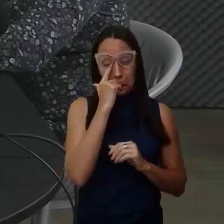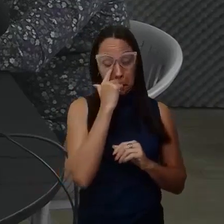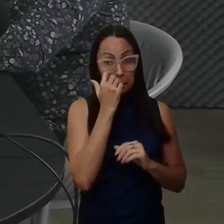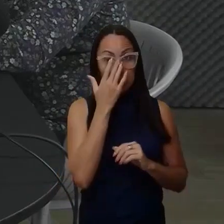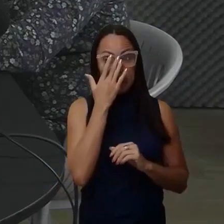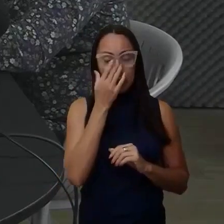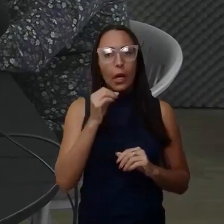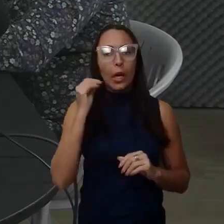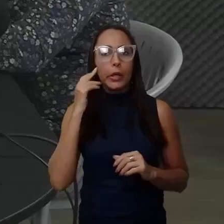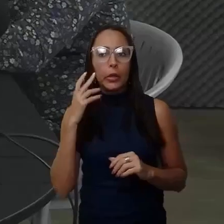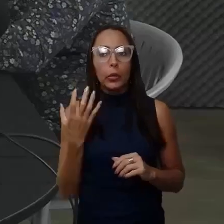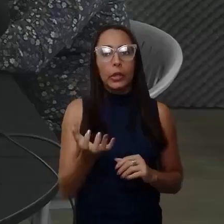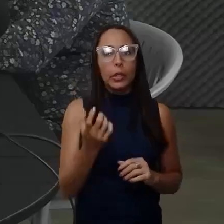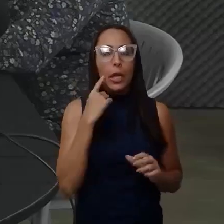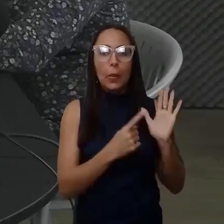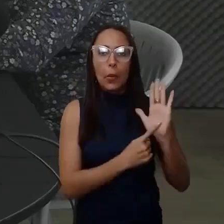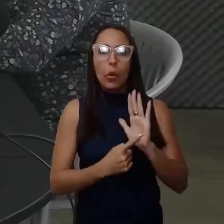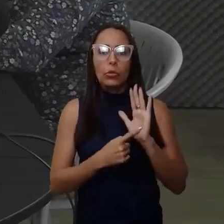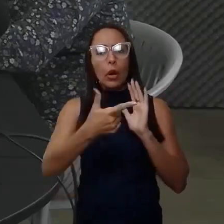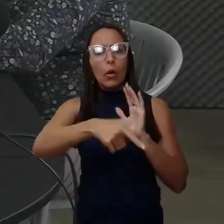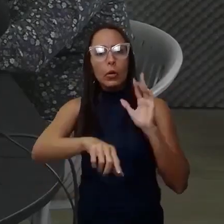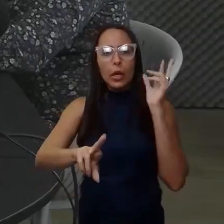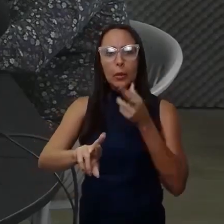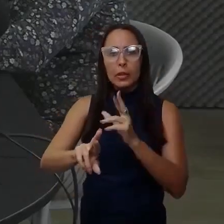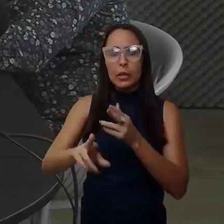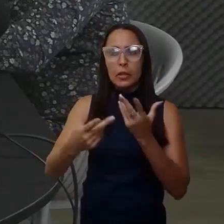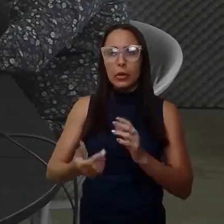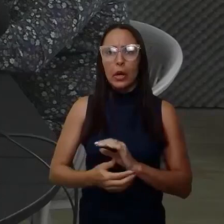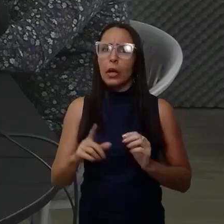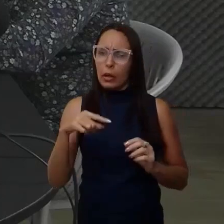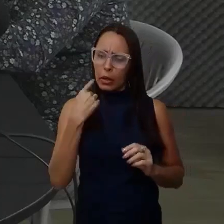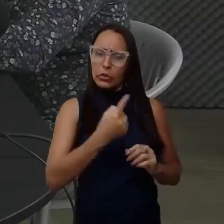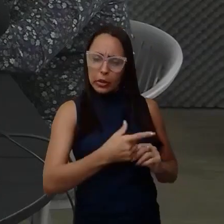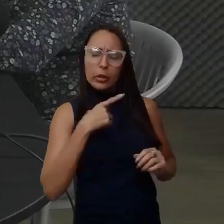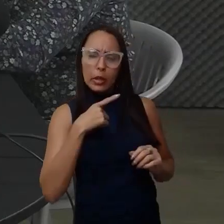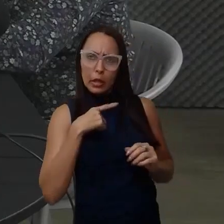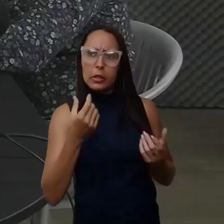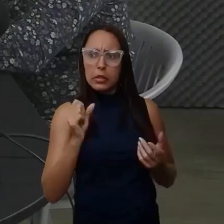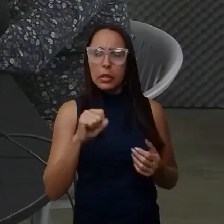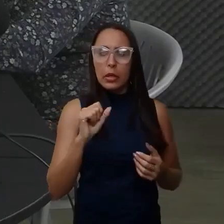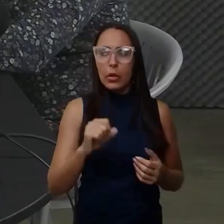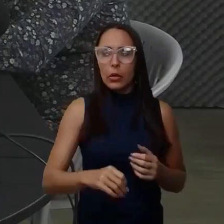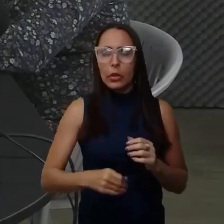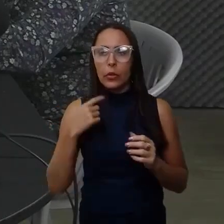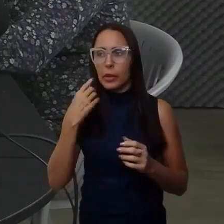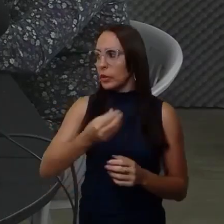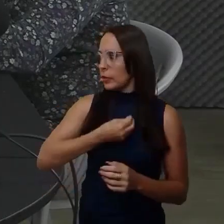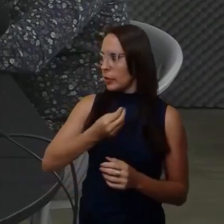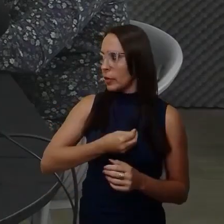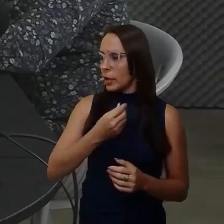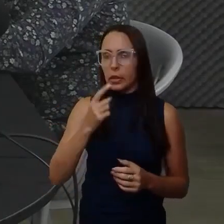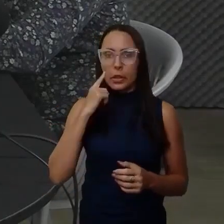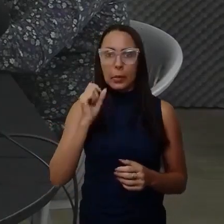Aí queria mostrar uma outra representação das mulheres. Eu disse, não, a gente tem outras formas de viver, de ser,